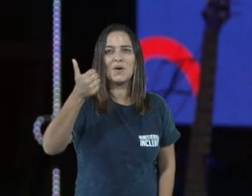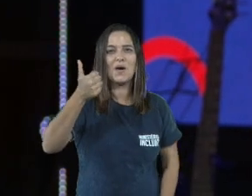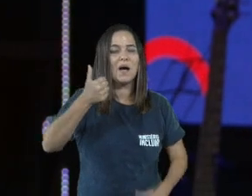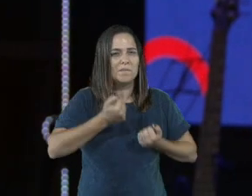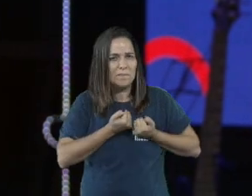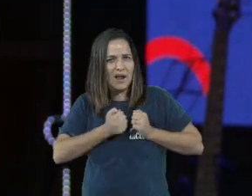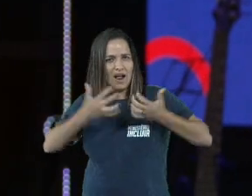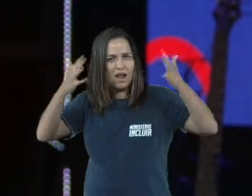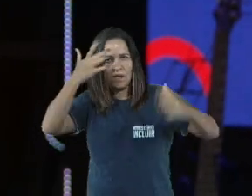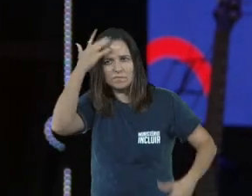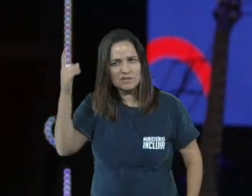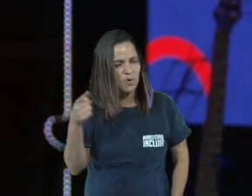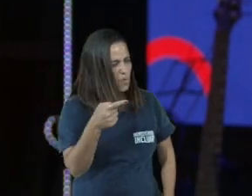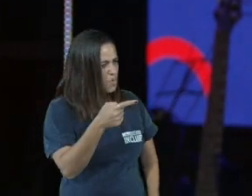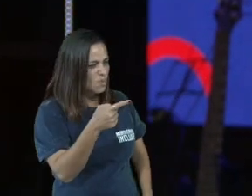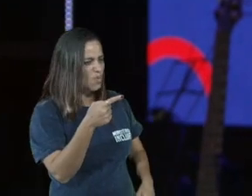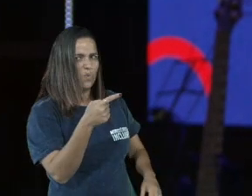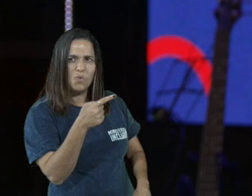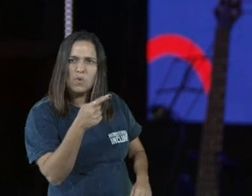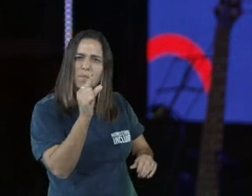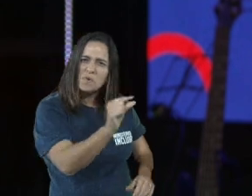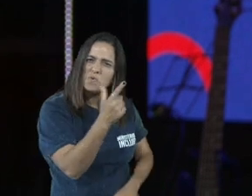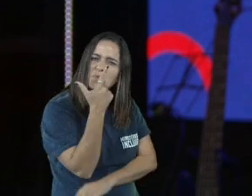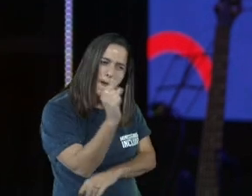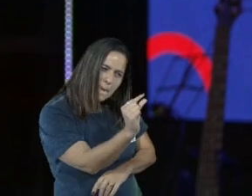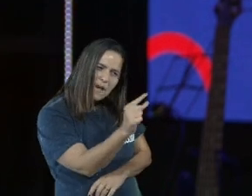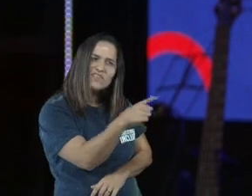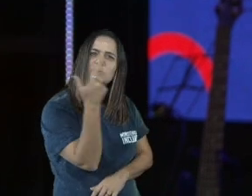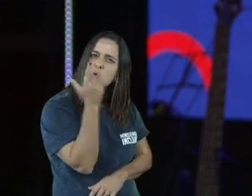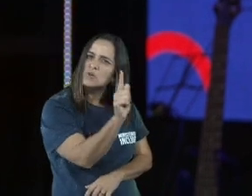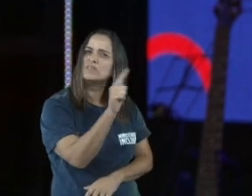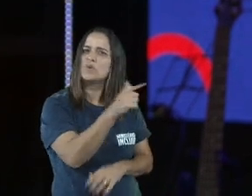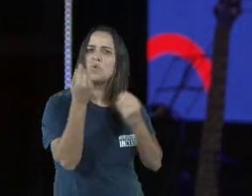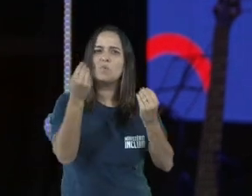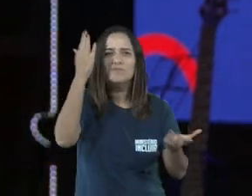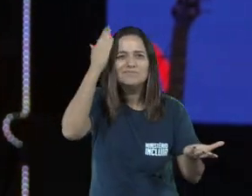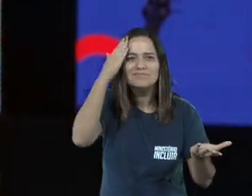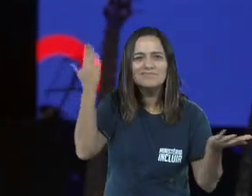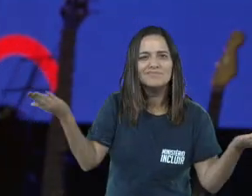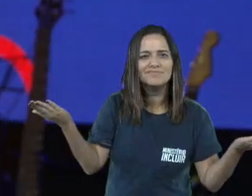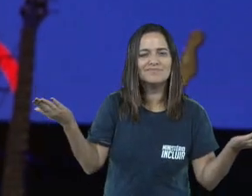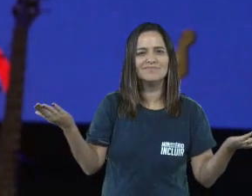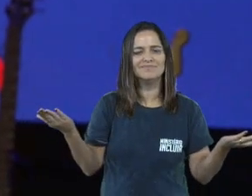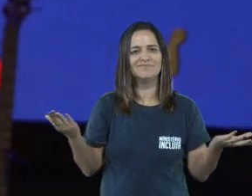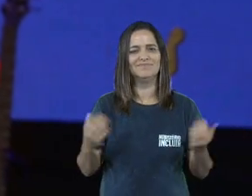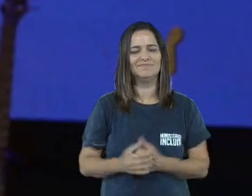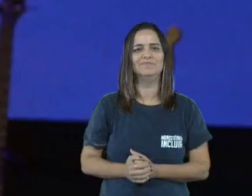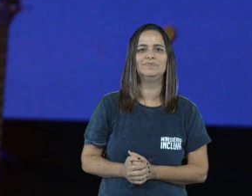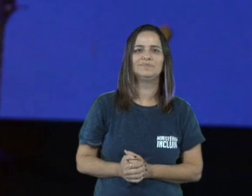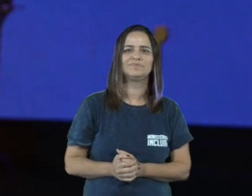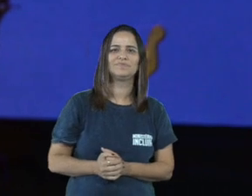gabinete e foi no culto lá quando era pequenininha para que vai ser zero para aqui aí falaram assim a gente vê aqui perto da